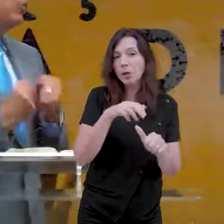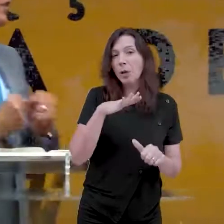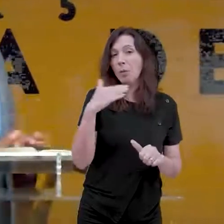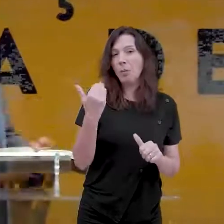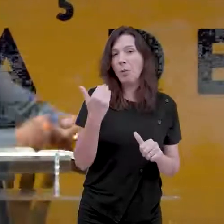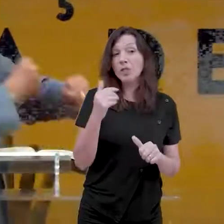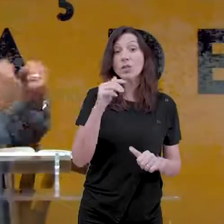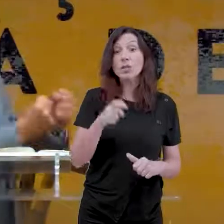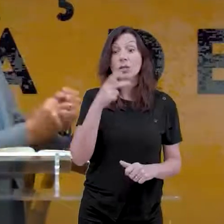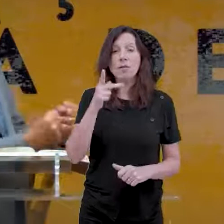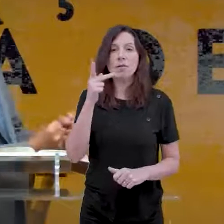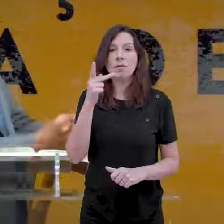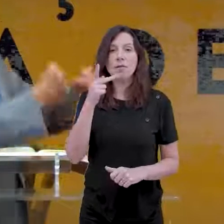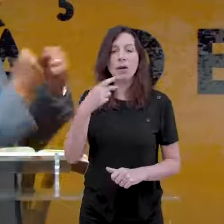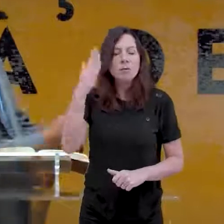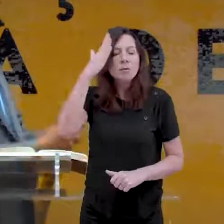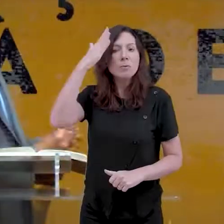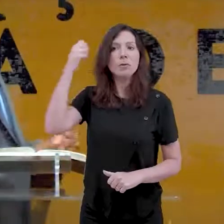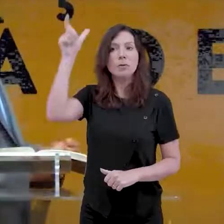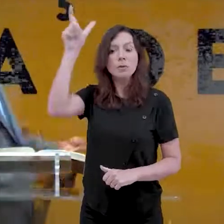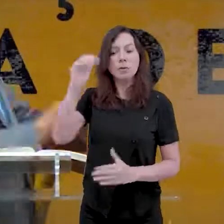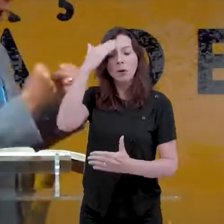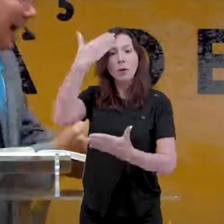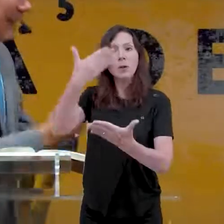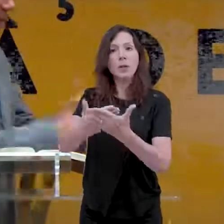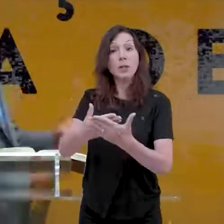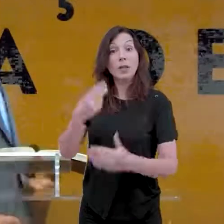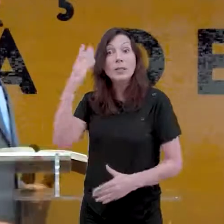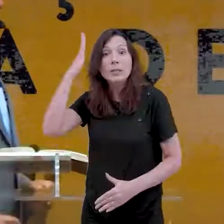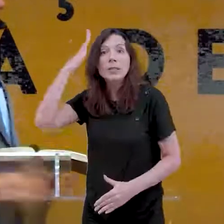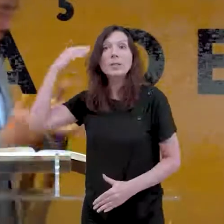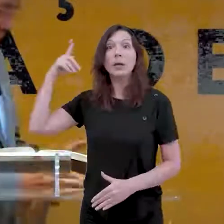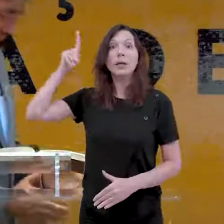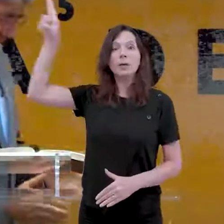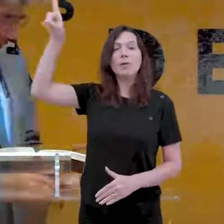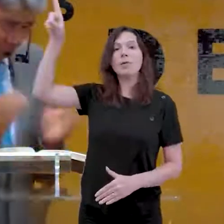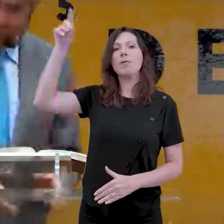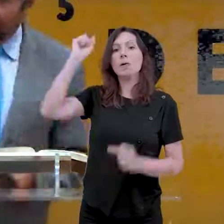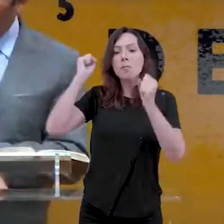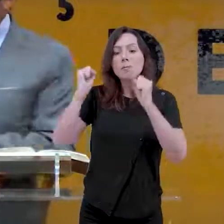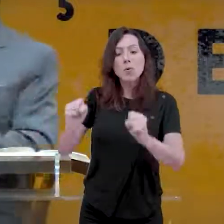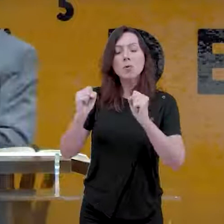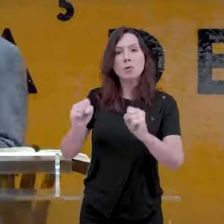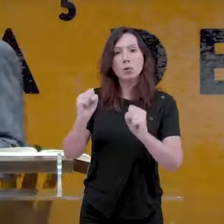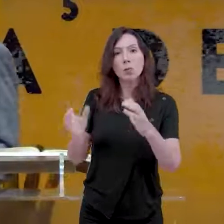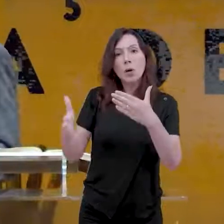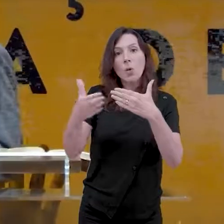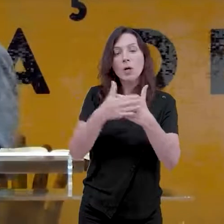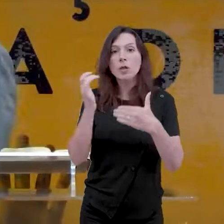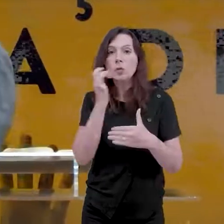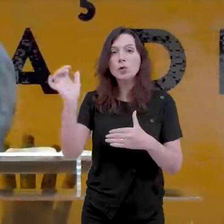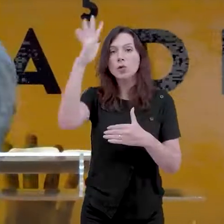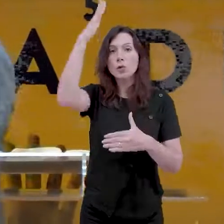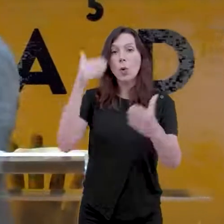e eu sei que ele é poderoso para guardar o meu tesouro até o dia final. Jó estava golpeado pelas crises